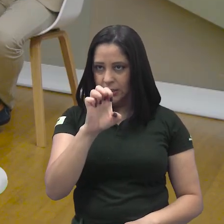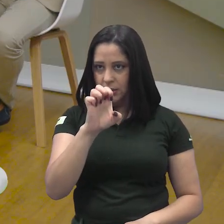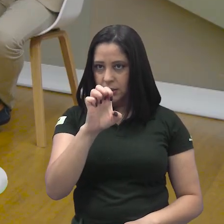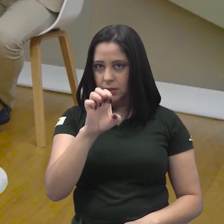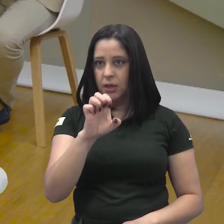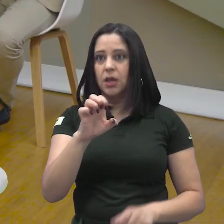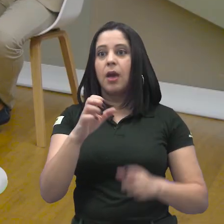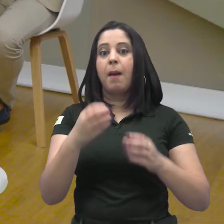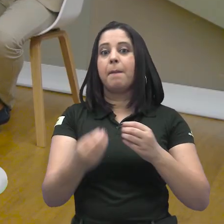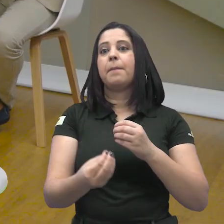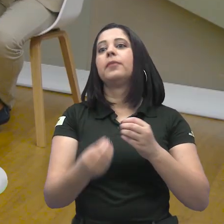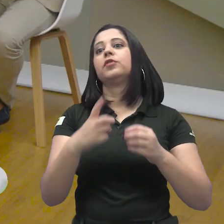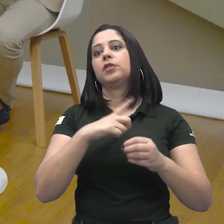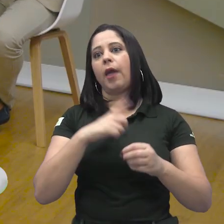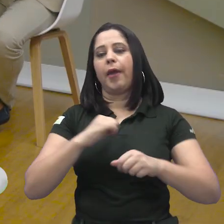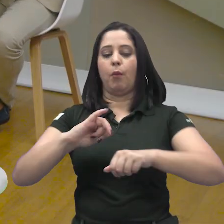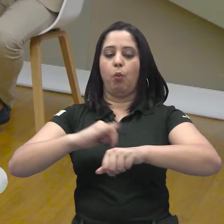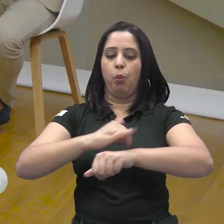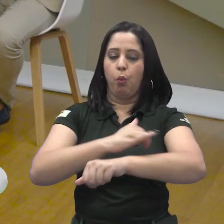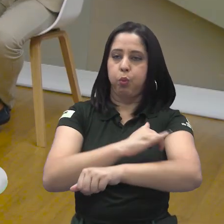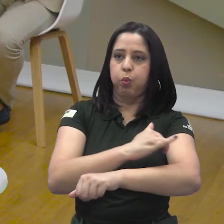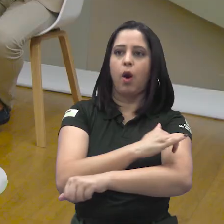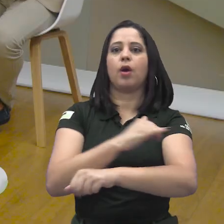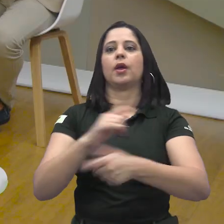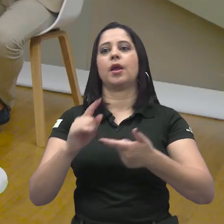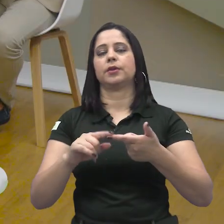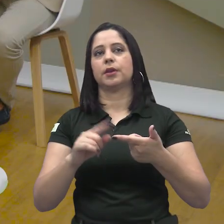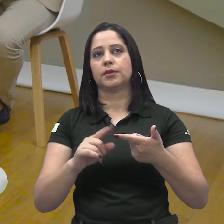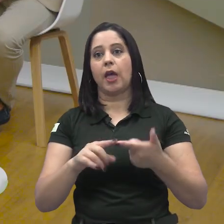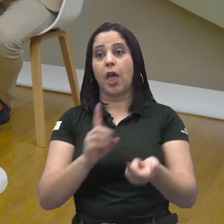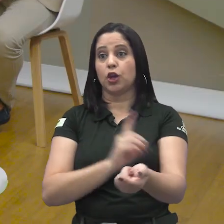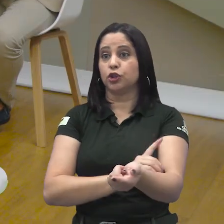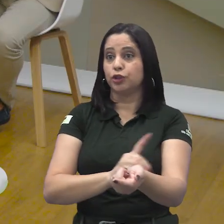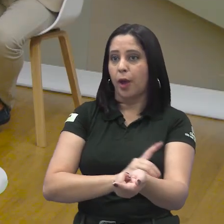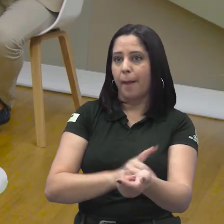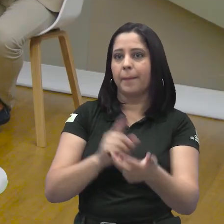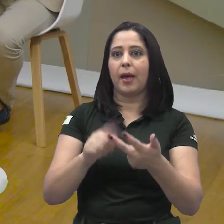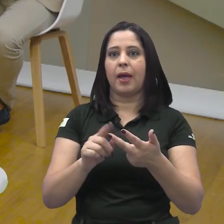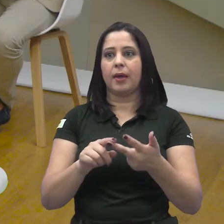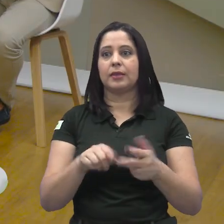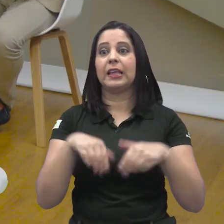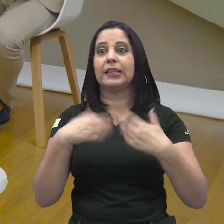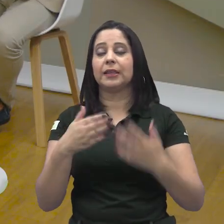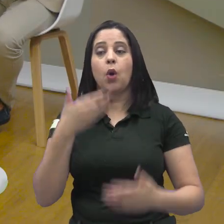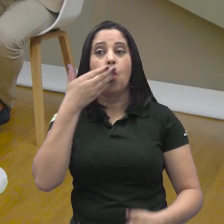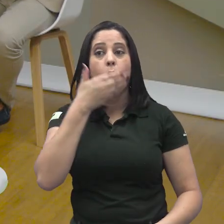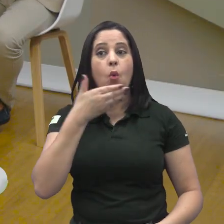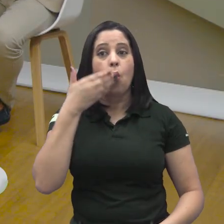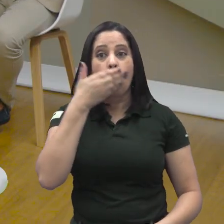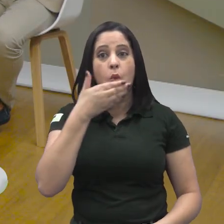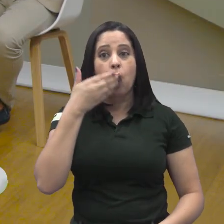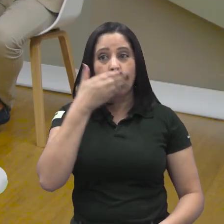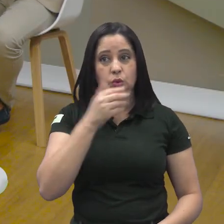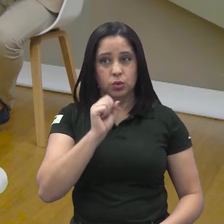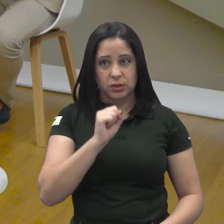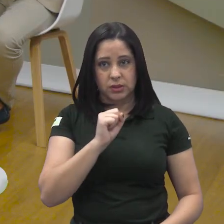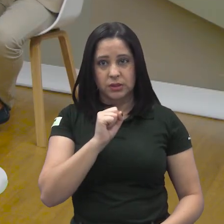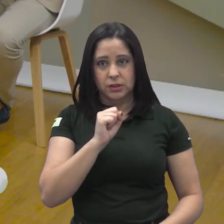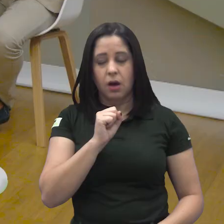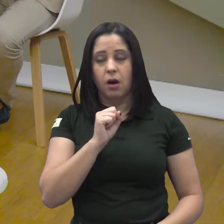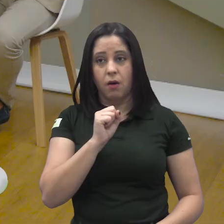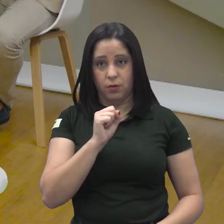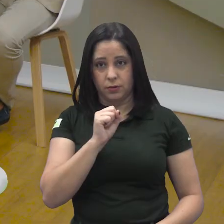gerando obesidade, resistência à insulina, pré-diabetes e diabetes, isso, por sua vez, leva a essa situação chamada